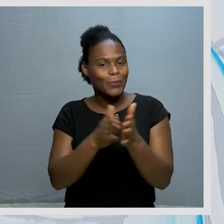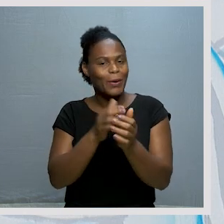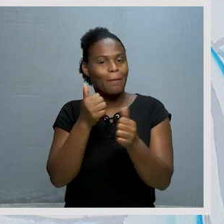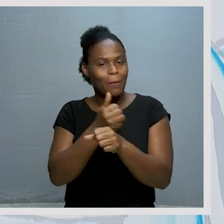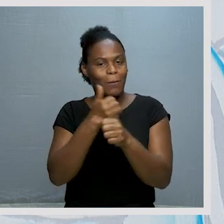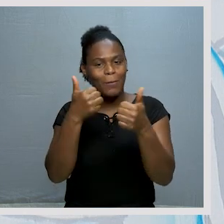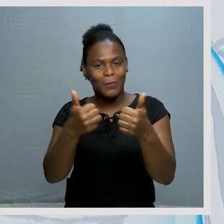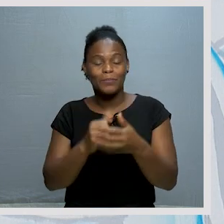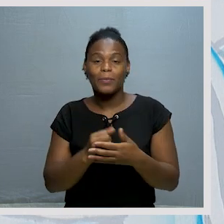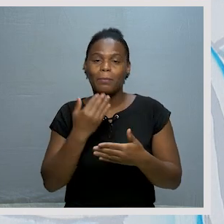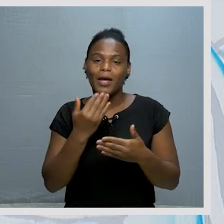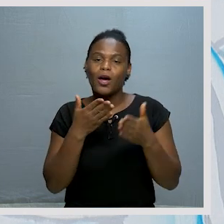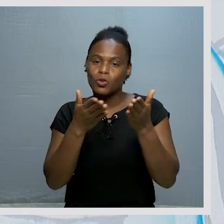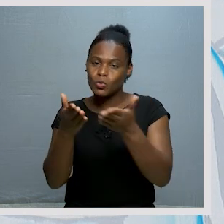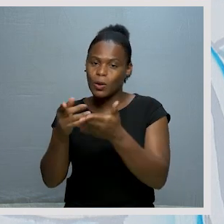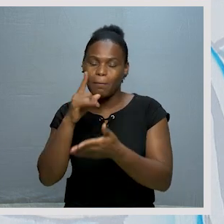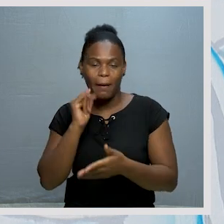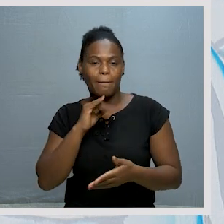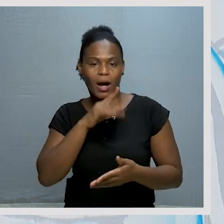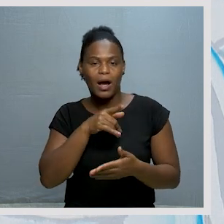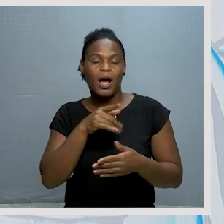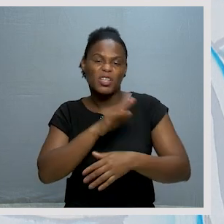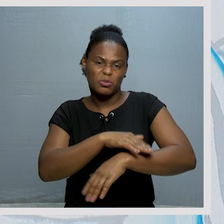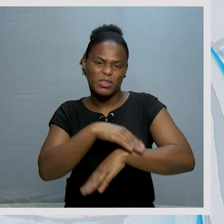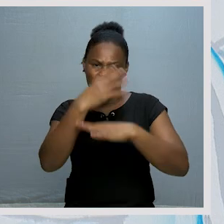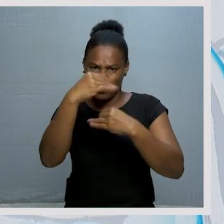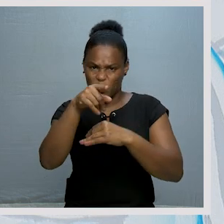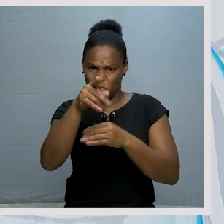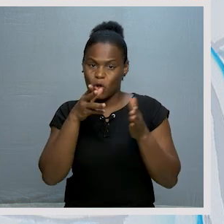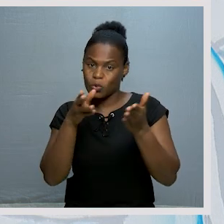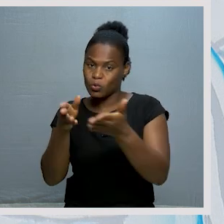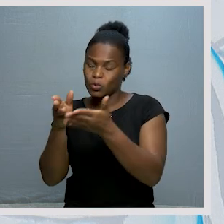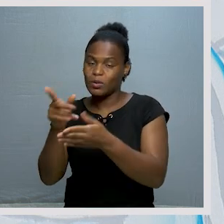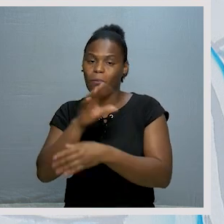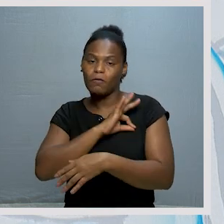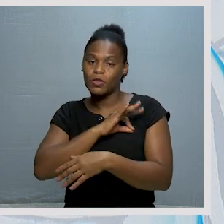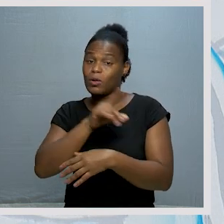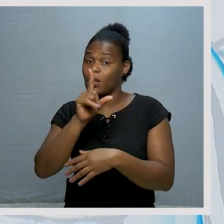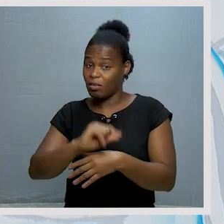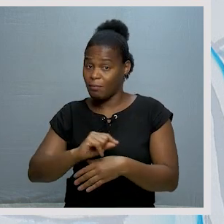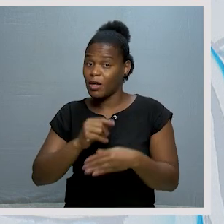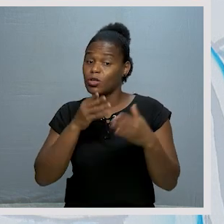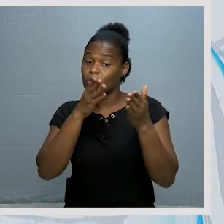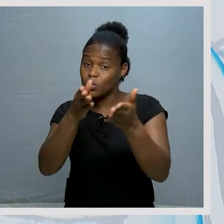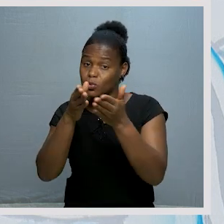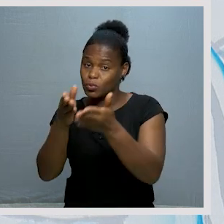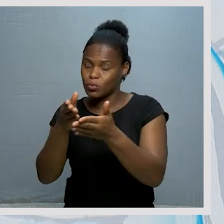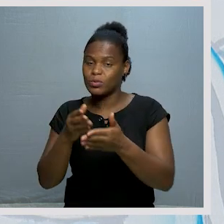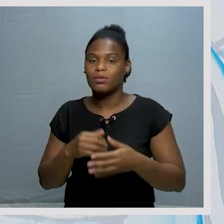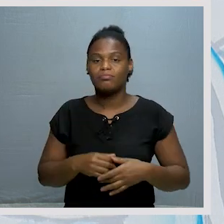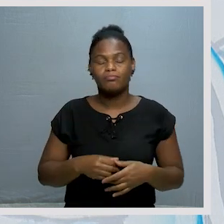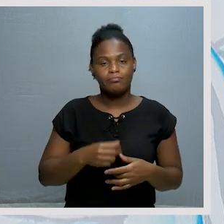todas. Podem pedir ajuda aos vossos pais ou encarregados de educação e os vossos professores também